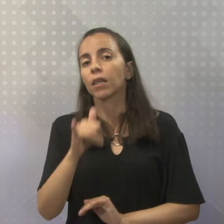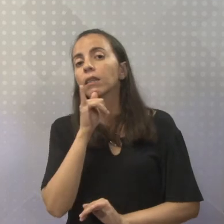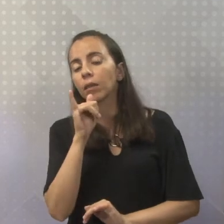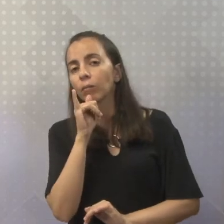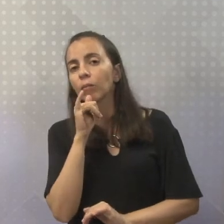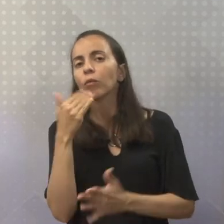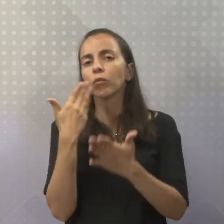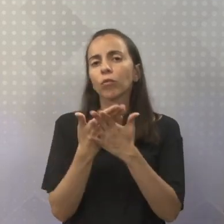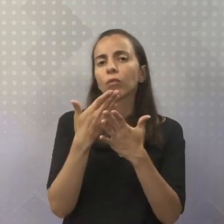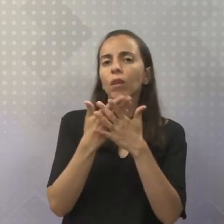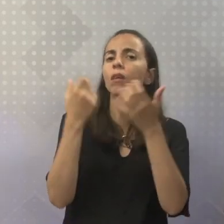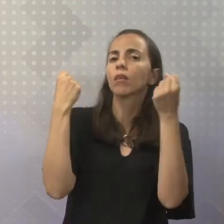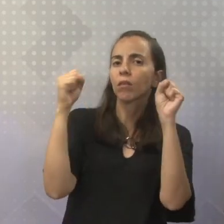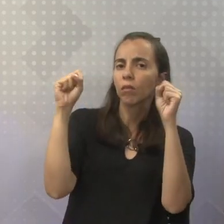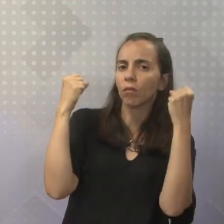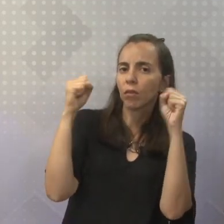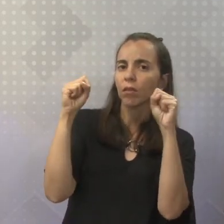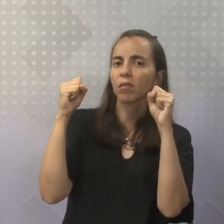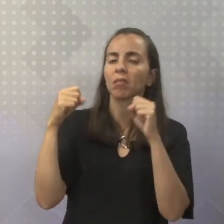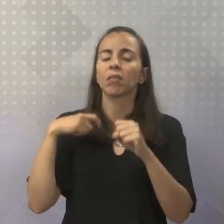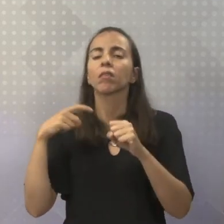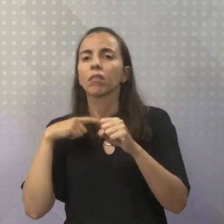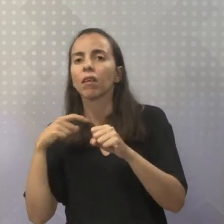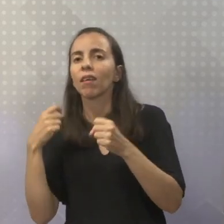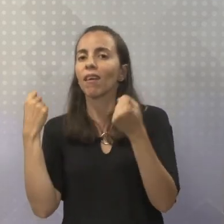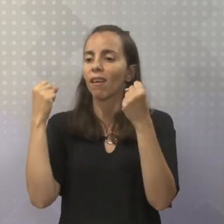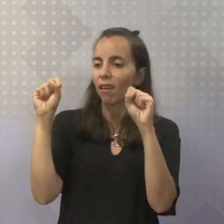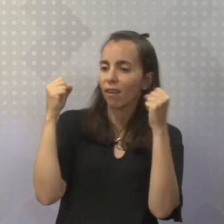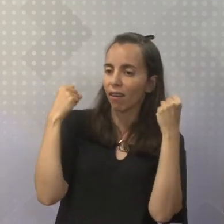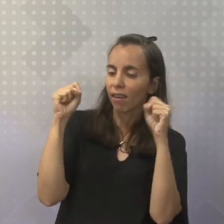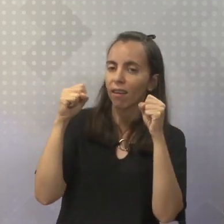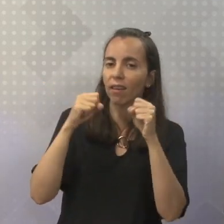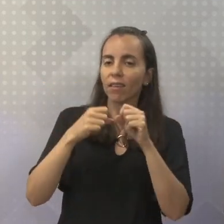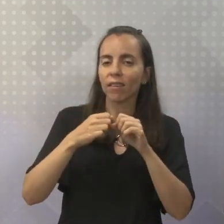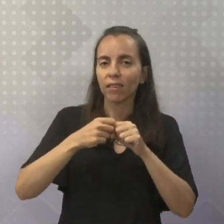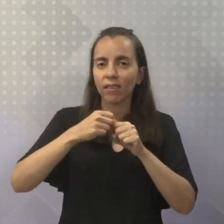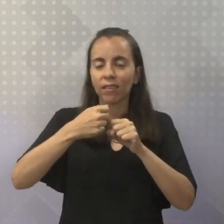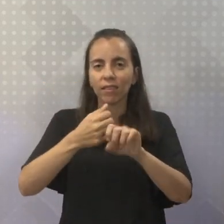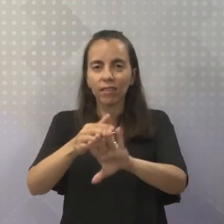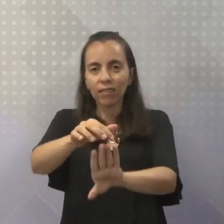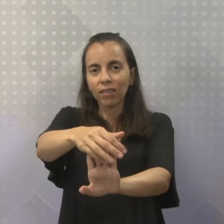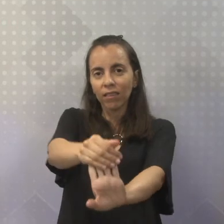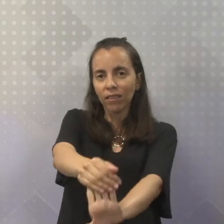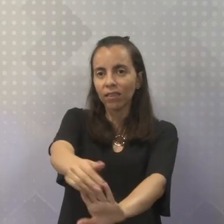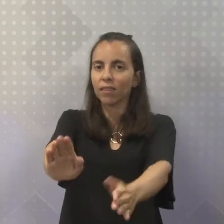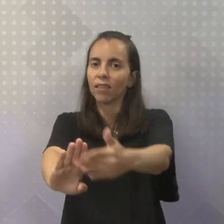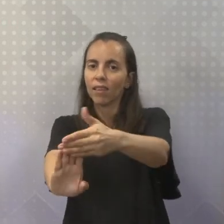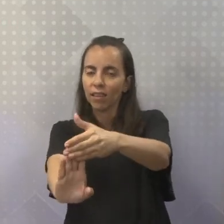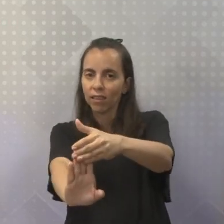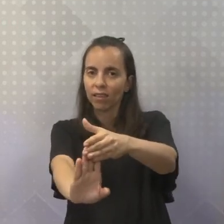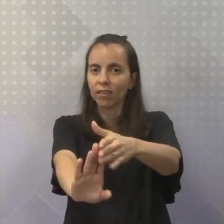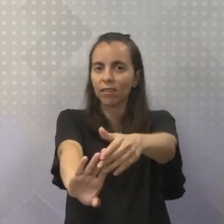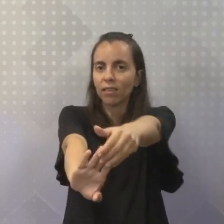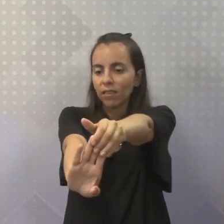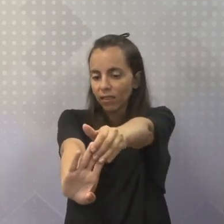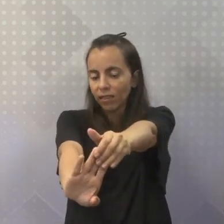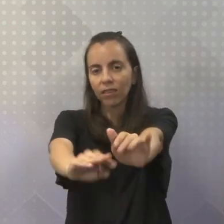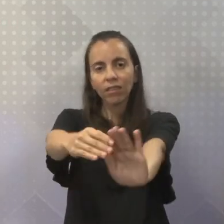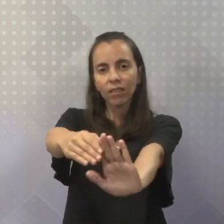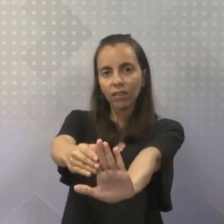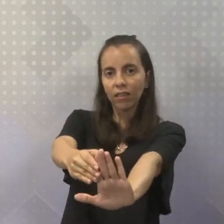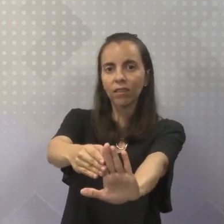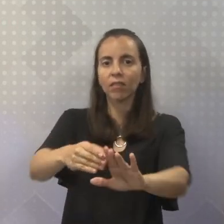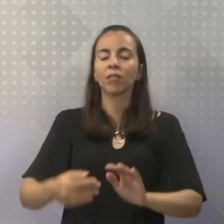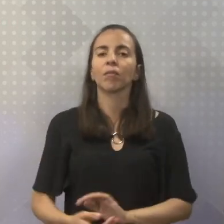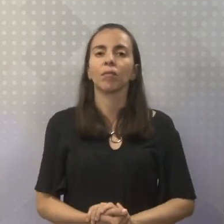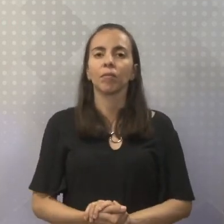física, por exemplo, exercitar, contrair, a elasticidade e a extensão. E as articulações que eu já